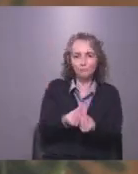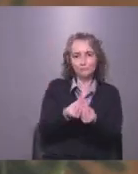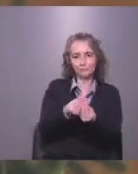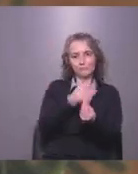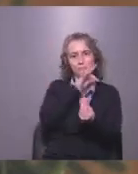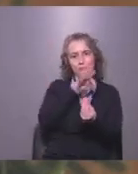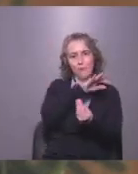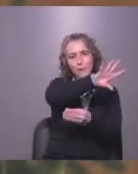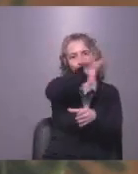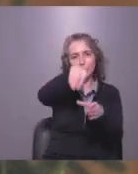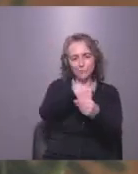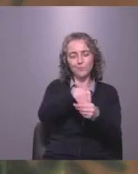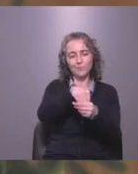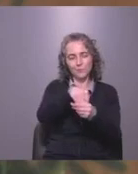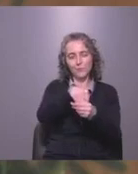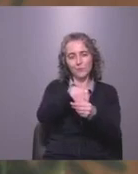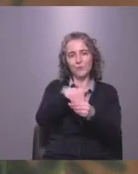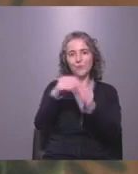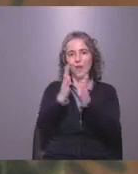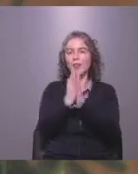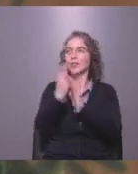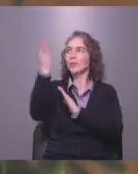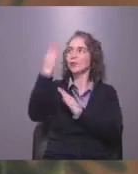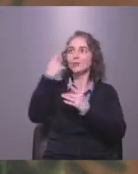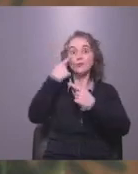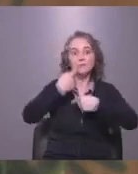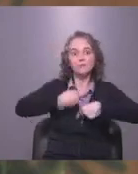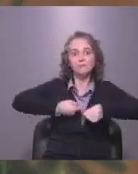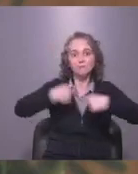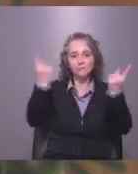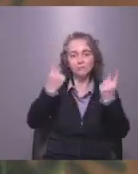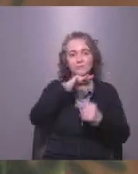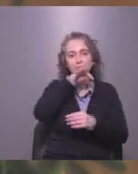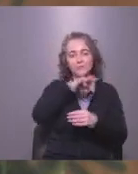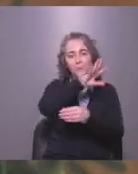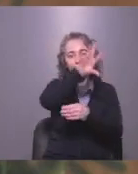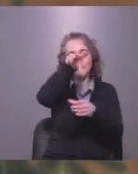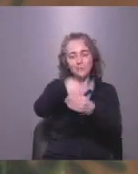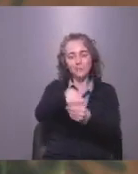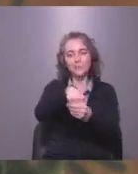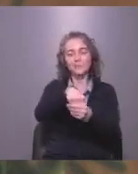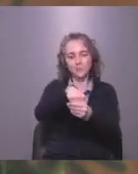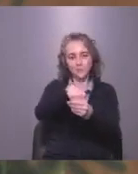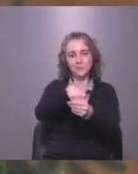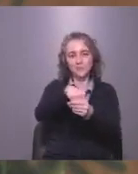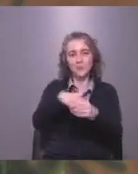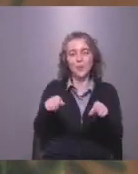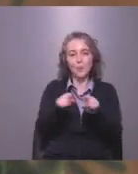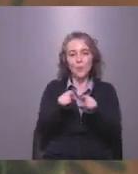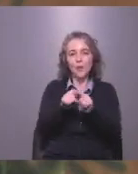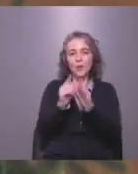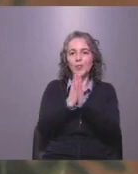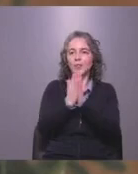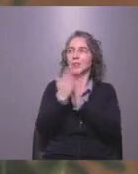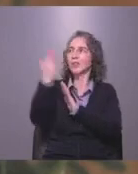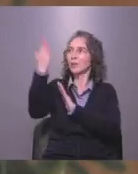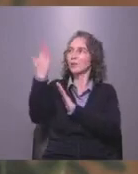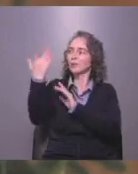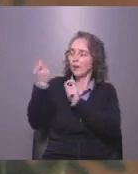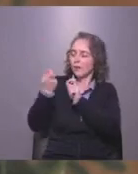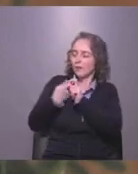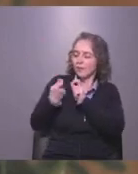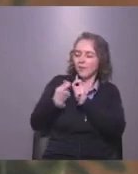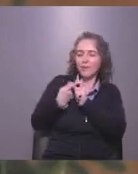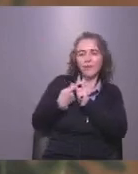lugar onde Deus se revela, se manifesta, como lugar da proximidade de Deus que vem ao nosso